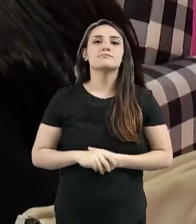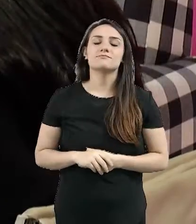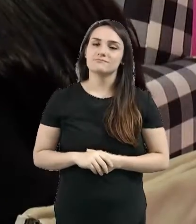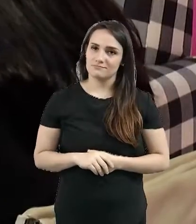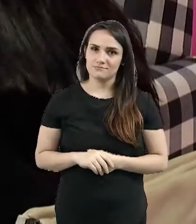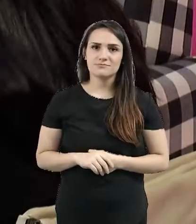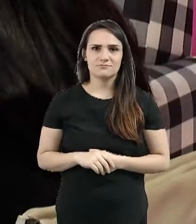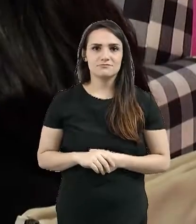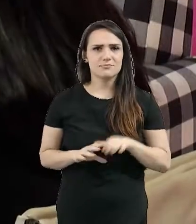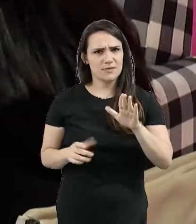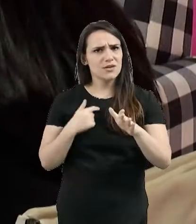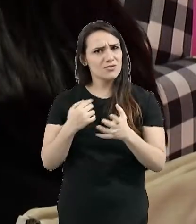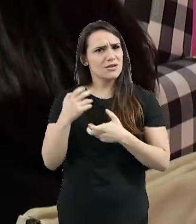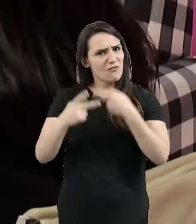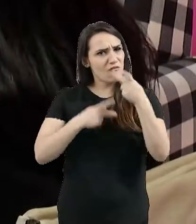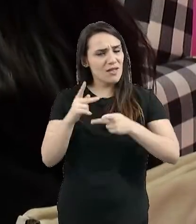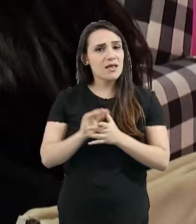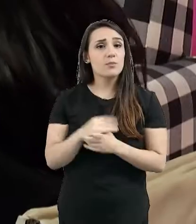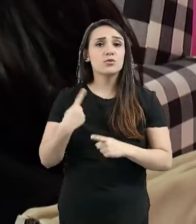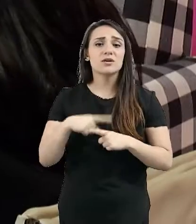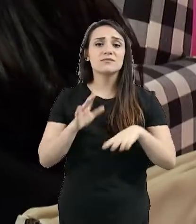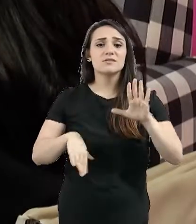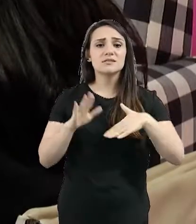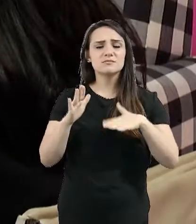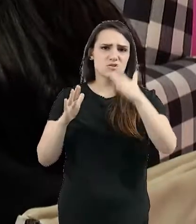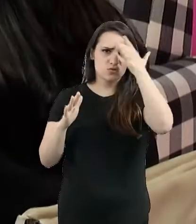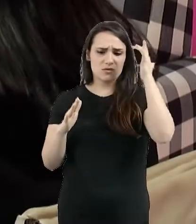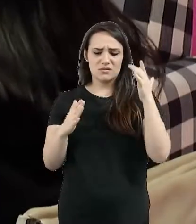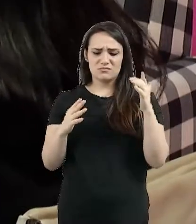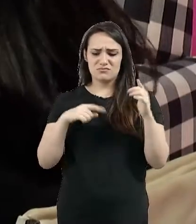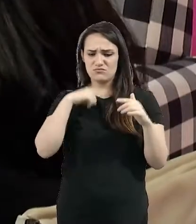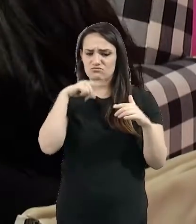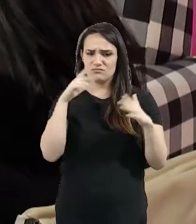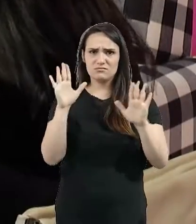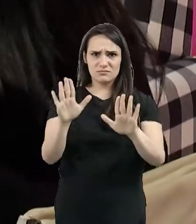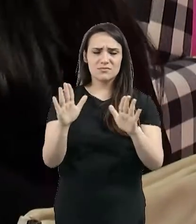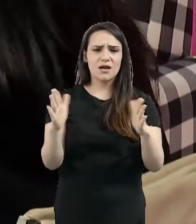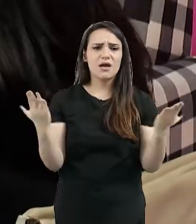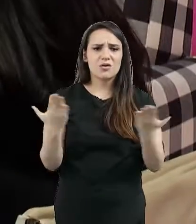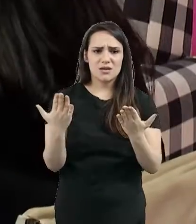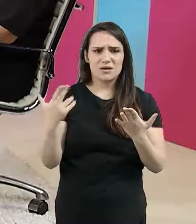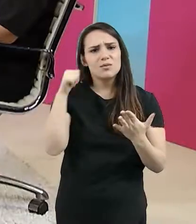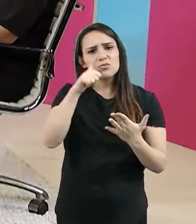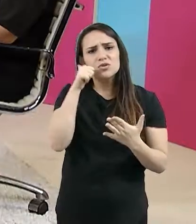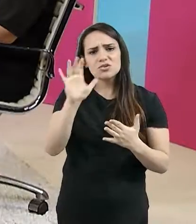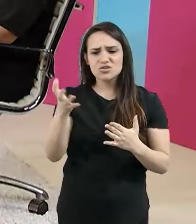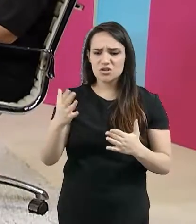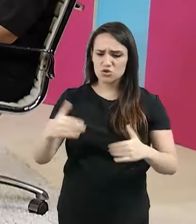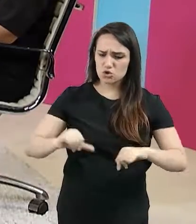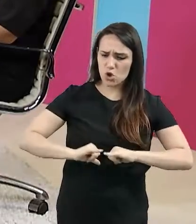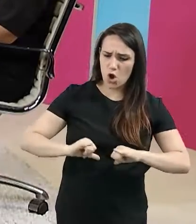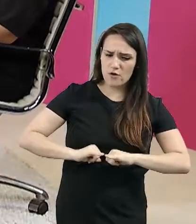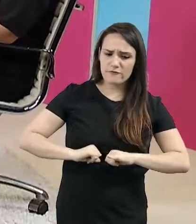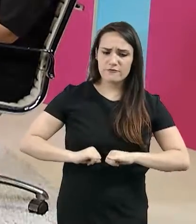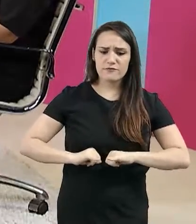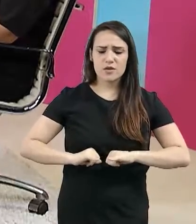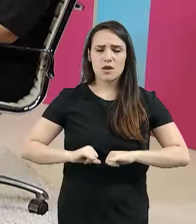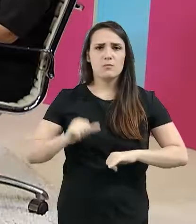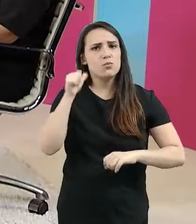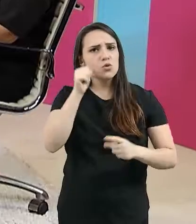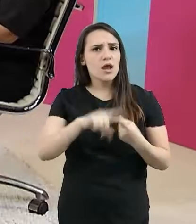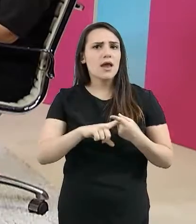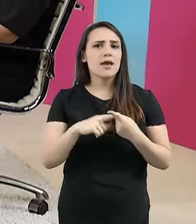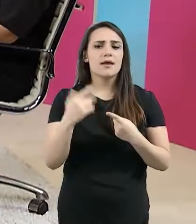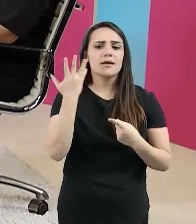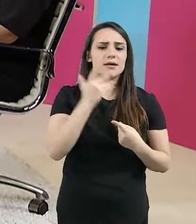de ouvido e ter aquelas informações. É exatamente nesse ponto que eu queria tocar, porque às vezes o pessoal em casa se pergunta muito,